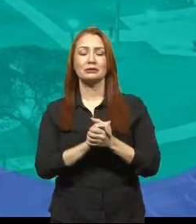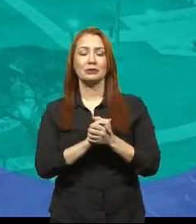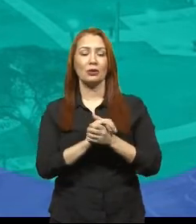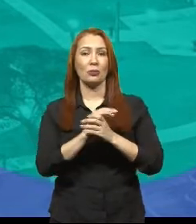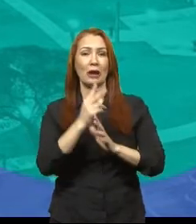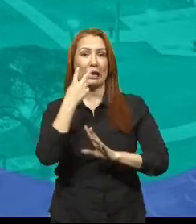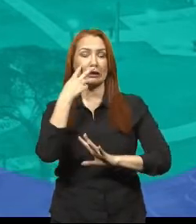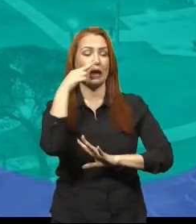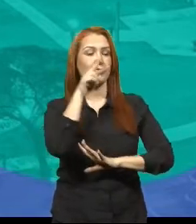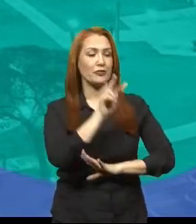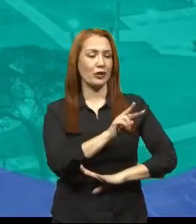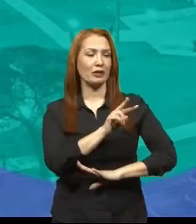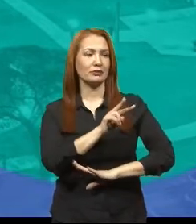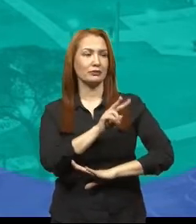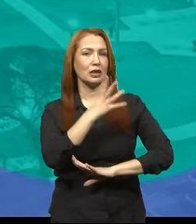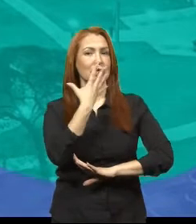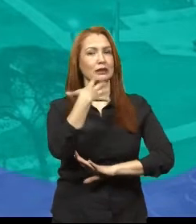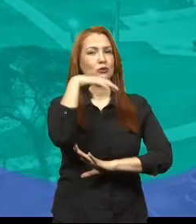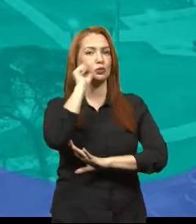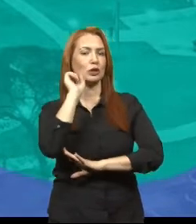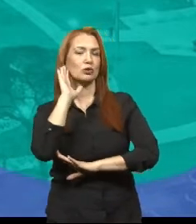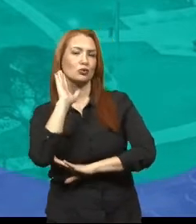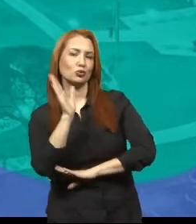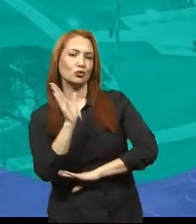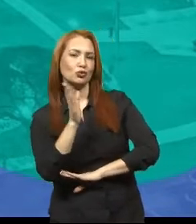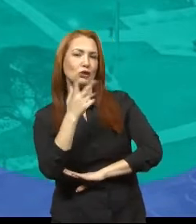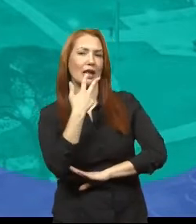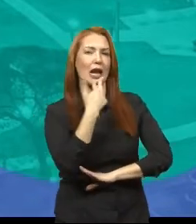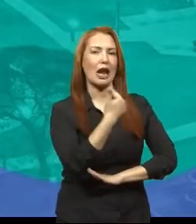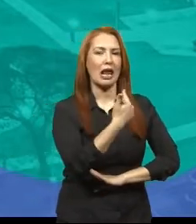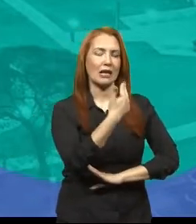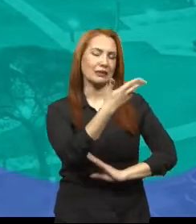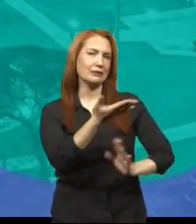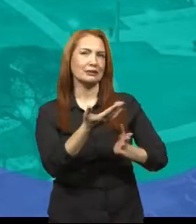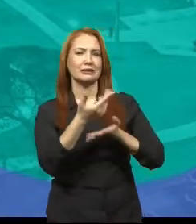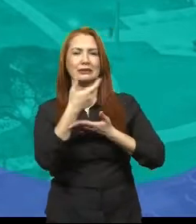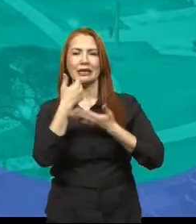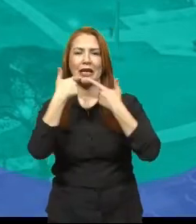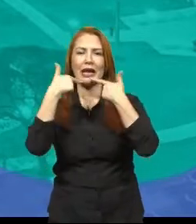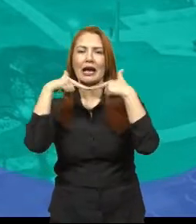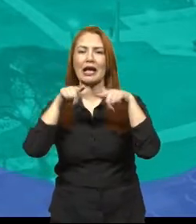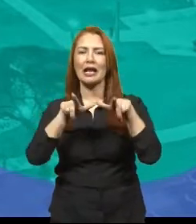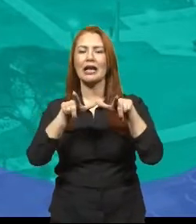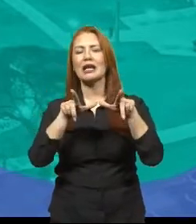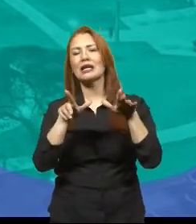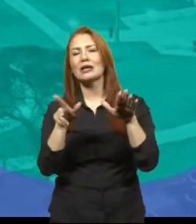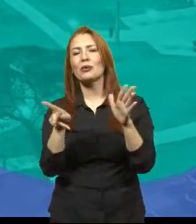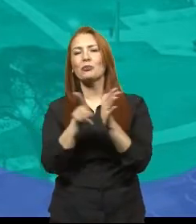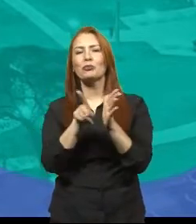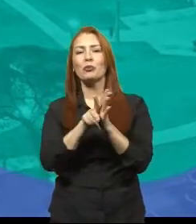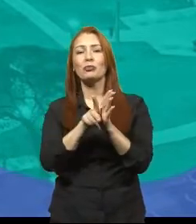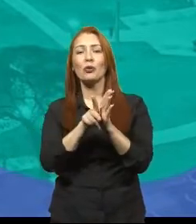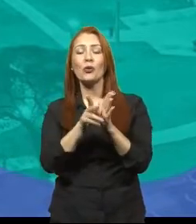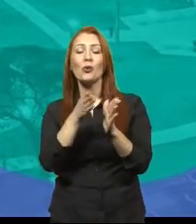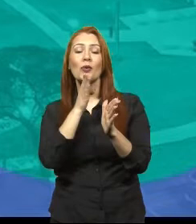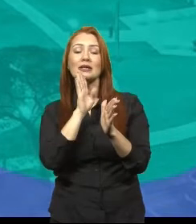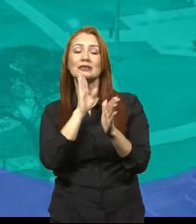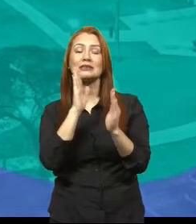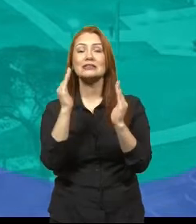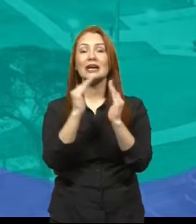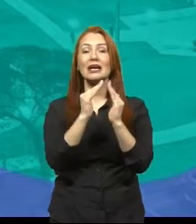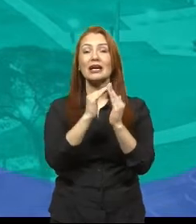língua, visitar a casa de colegas, ver quais são os hábitos que essas famílias têm. Tudo isso vai